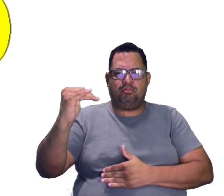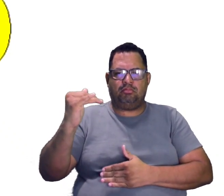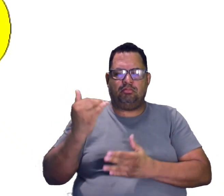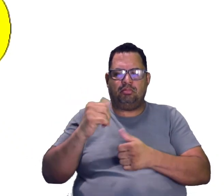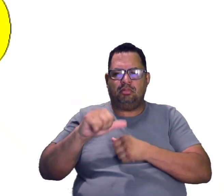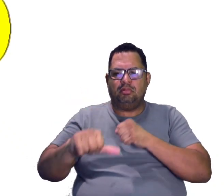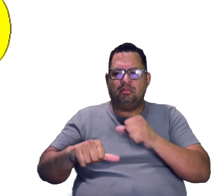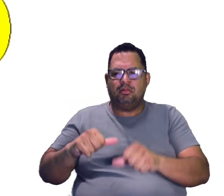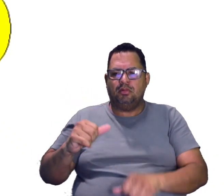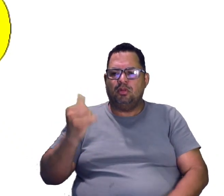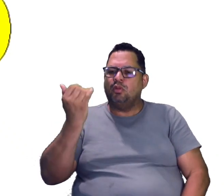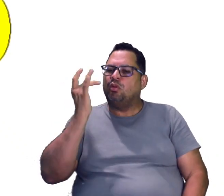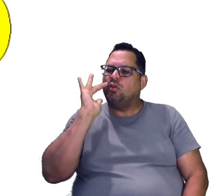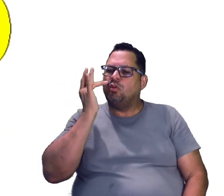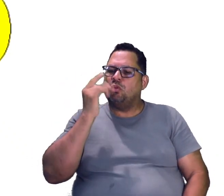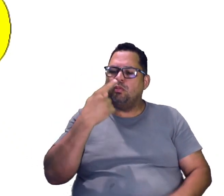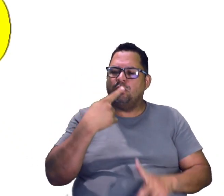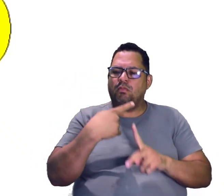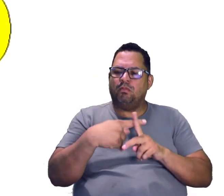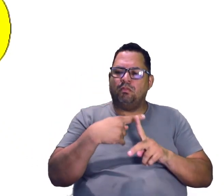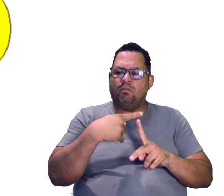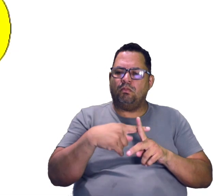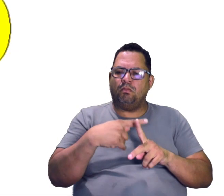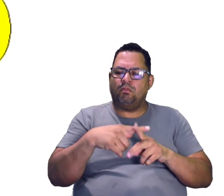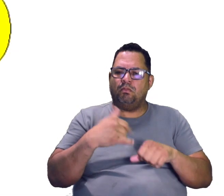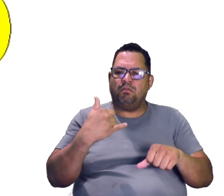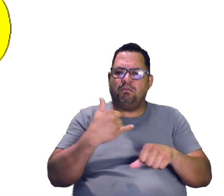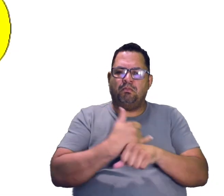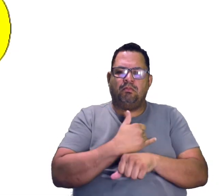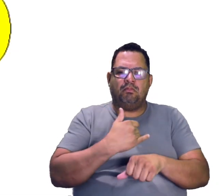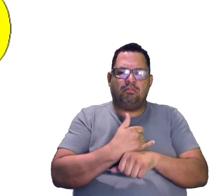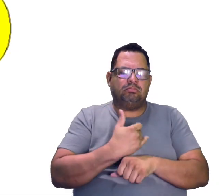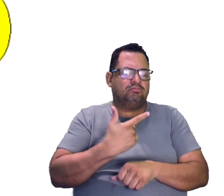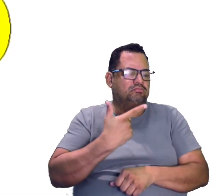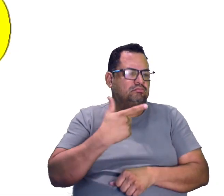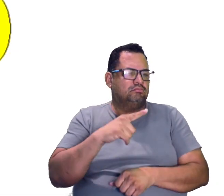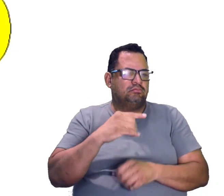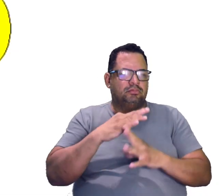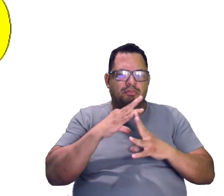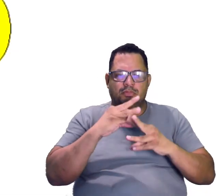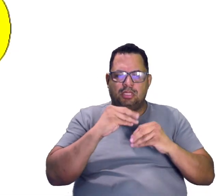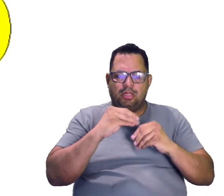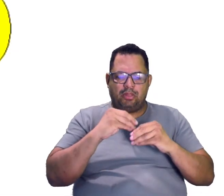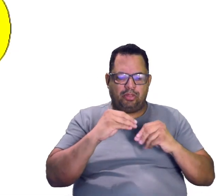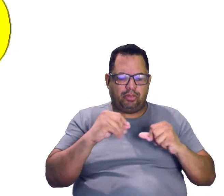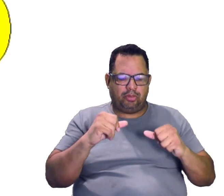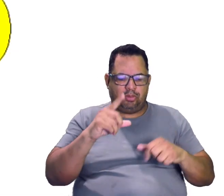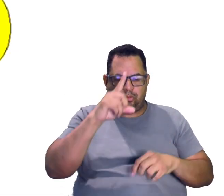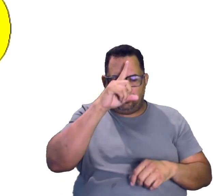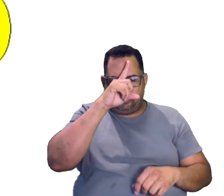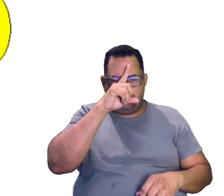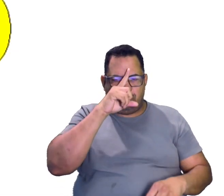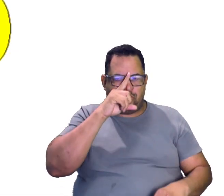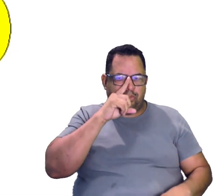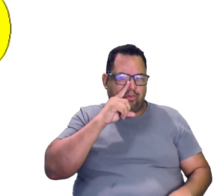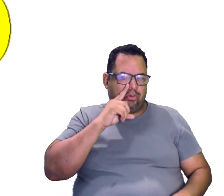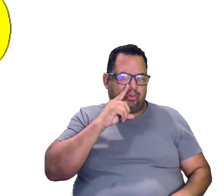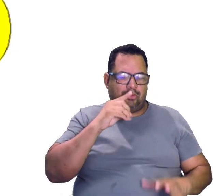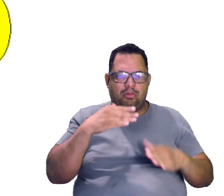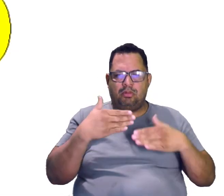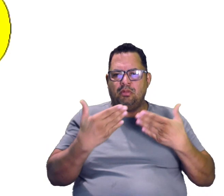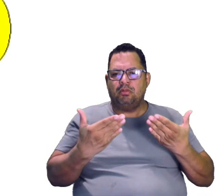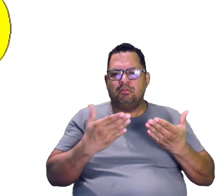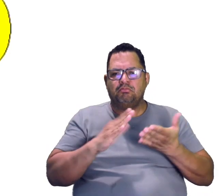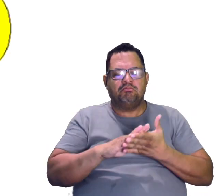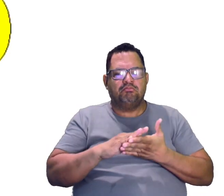ouro. Por quê? Porque o ouro ele é um metal que não sofre corrosão, então ele era visto, até hoje muito valorizado, como